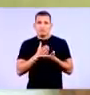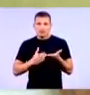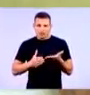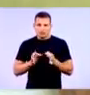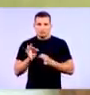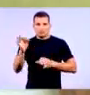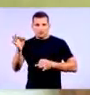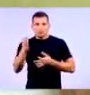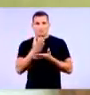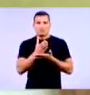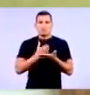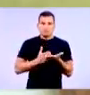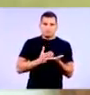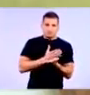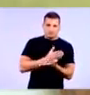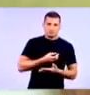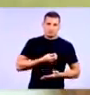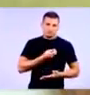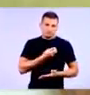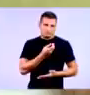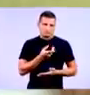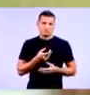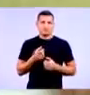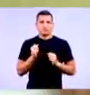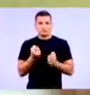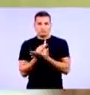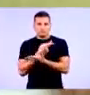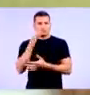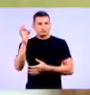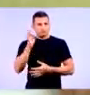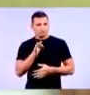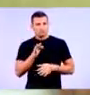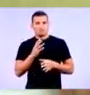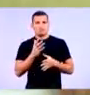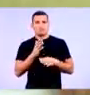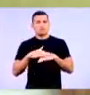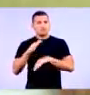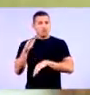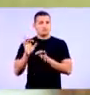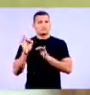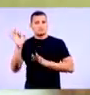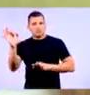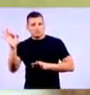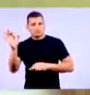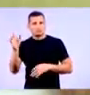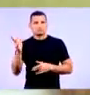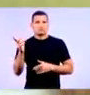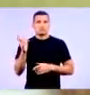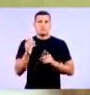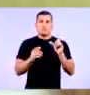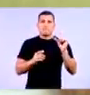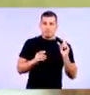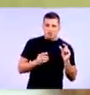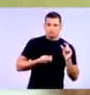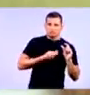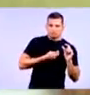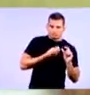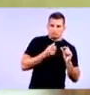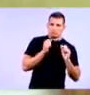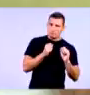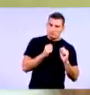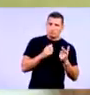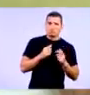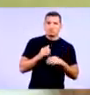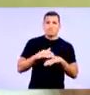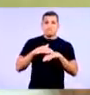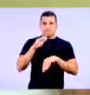presencial. A porcentagem pode acontecer, né, pode ser mais à distância e menos presencial, ou pode ser mais presencial e menos